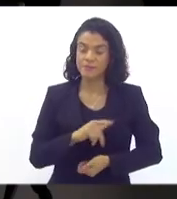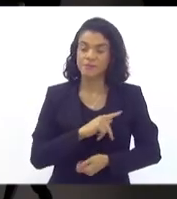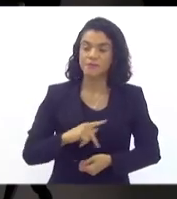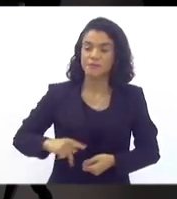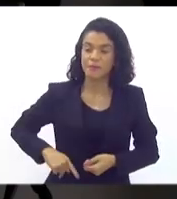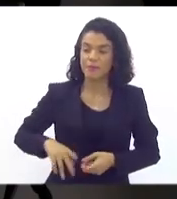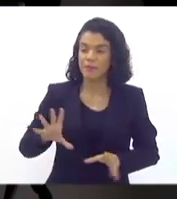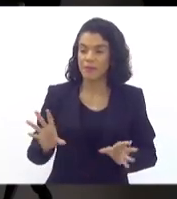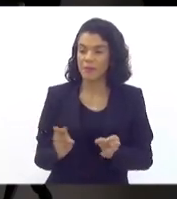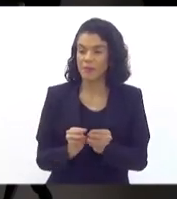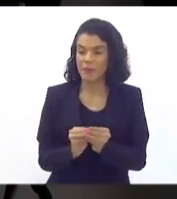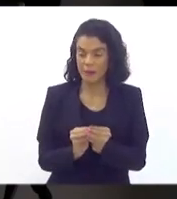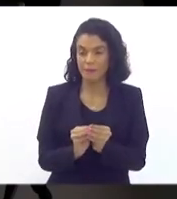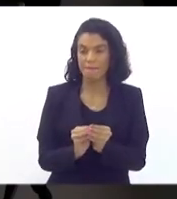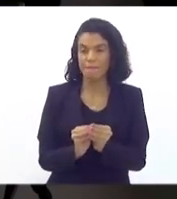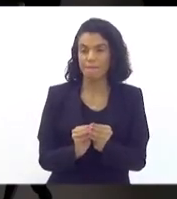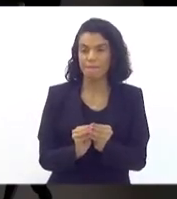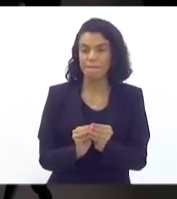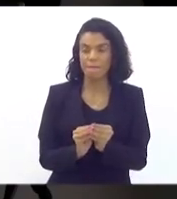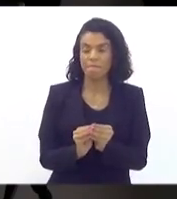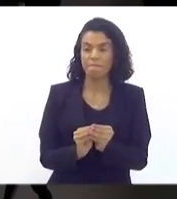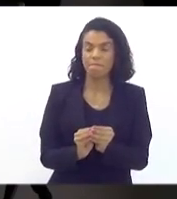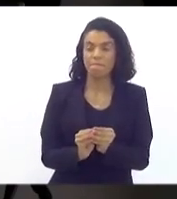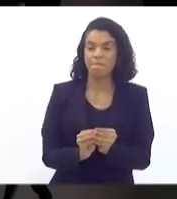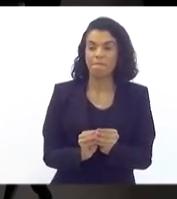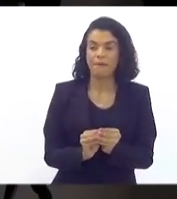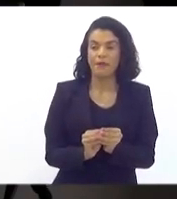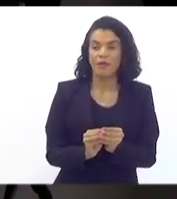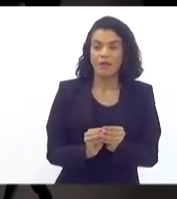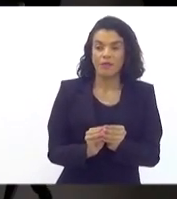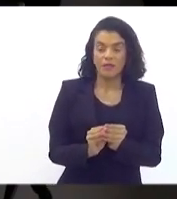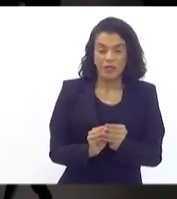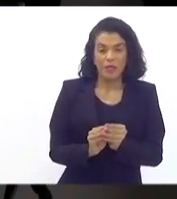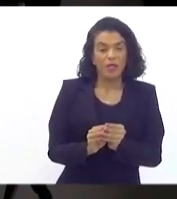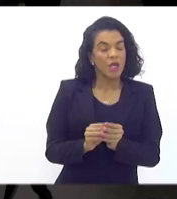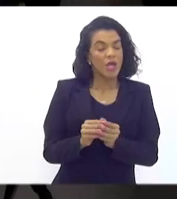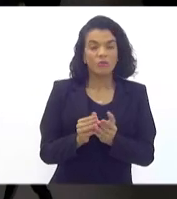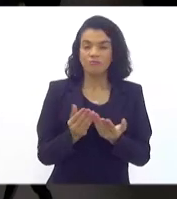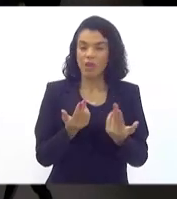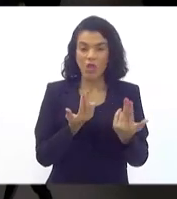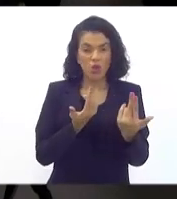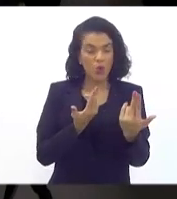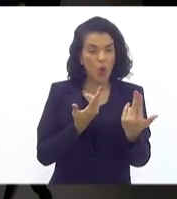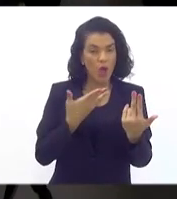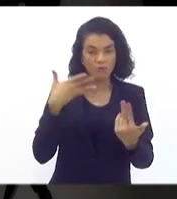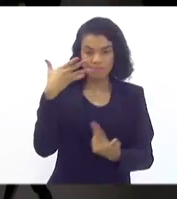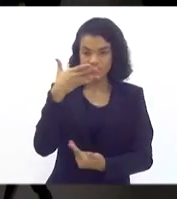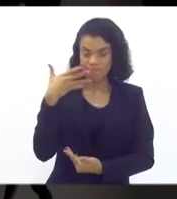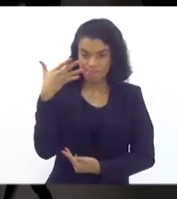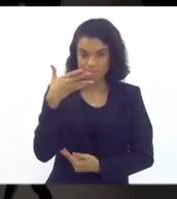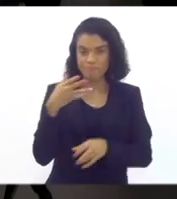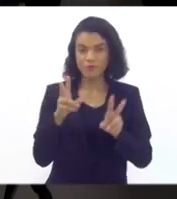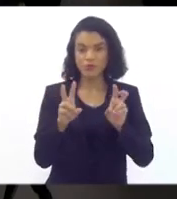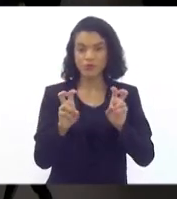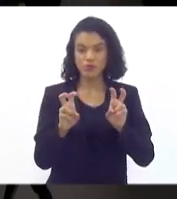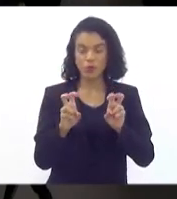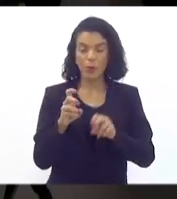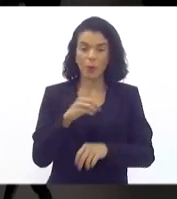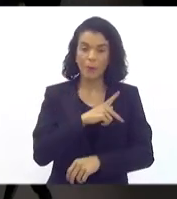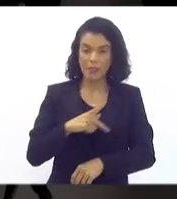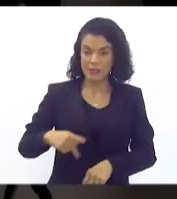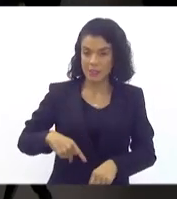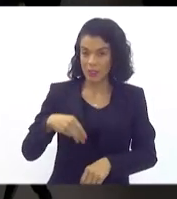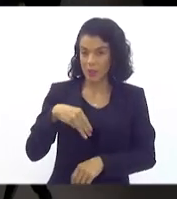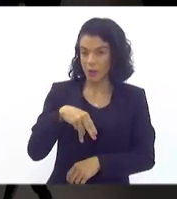rapidamente eu não vou me estender faço suas minhas palavras em relação ao presidente Murilo